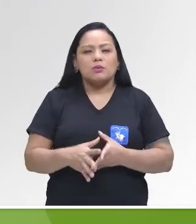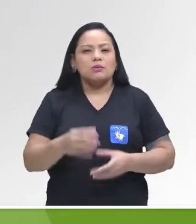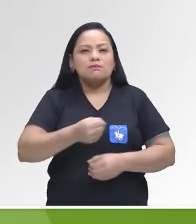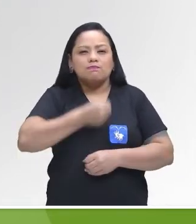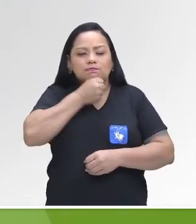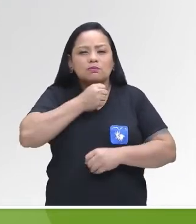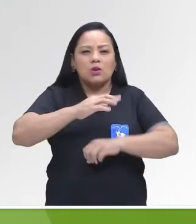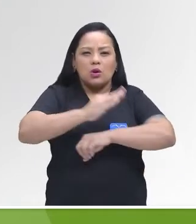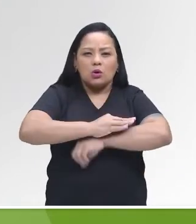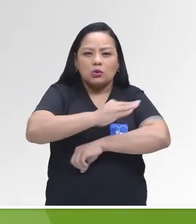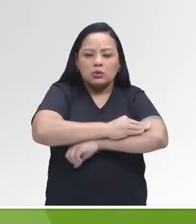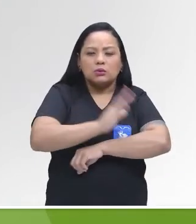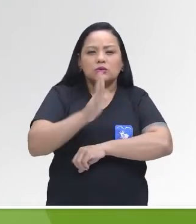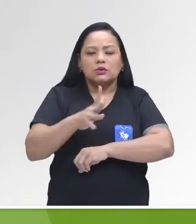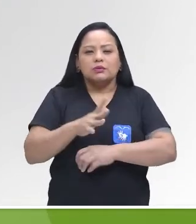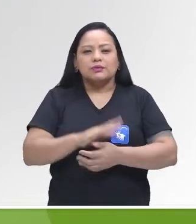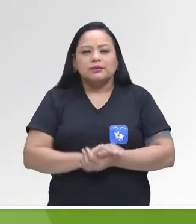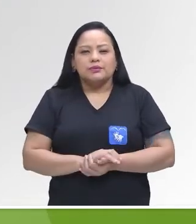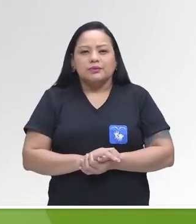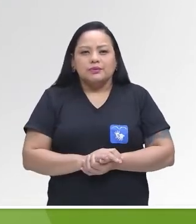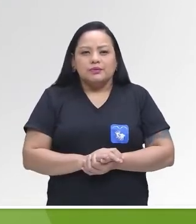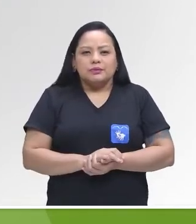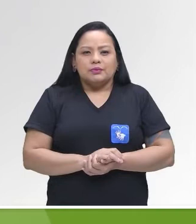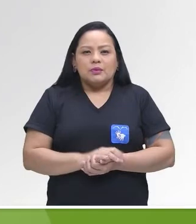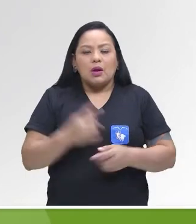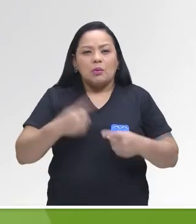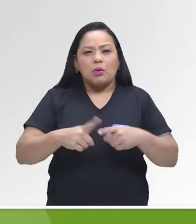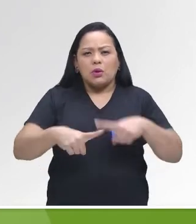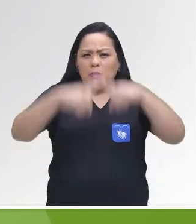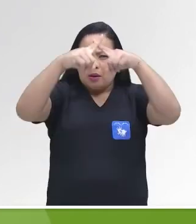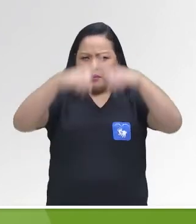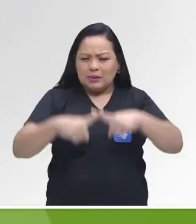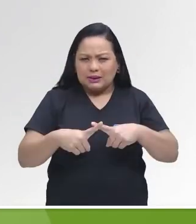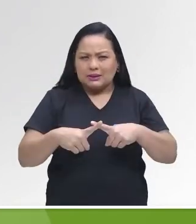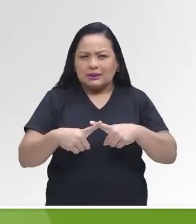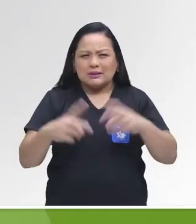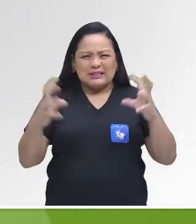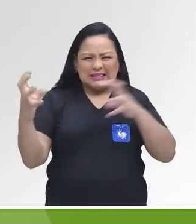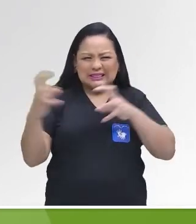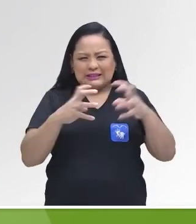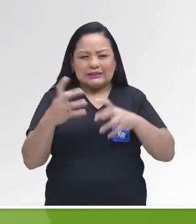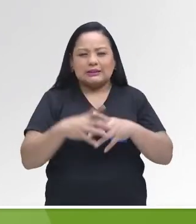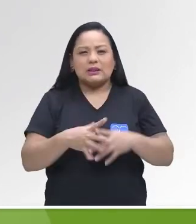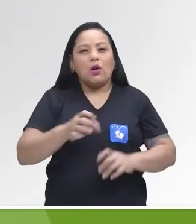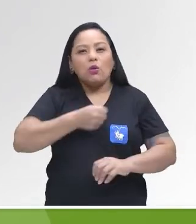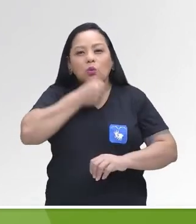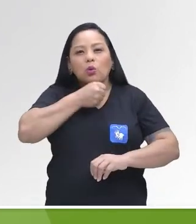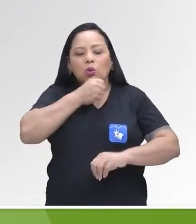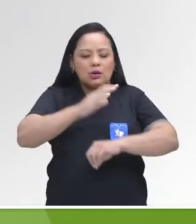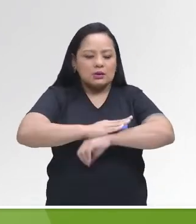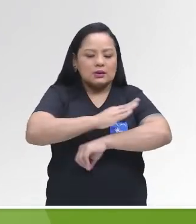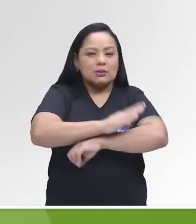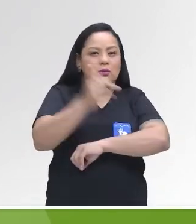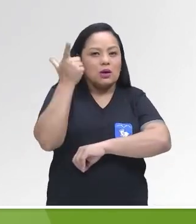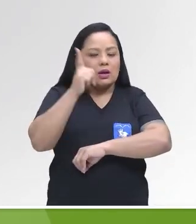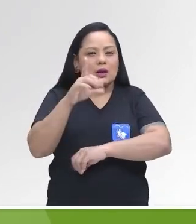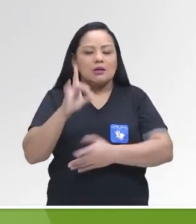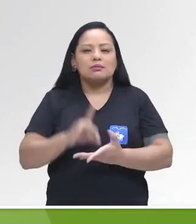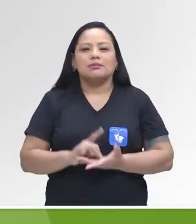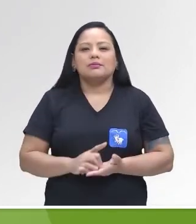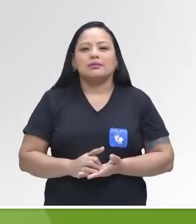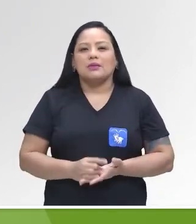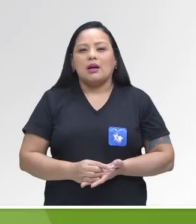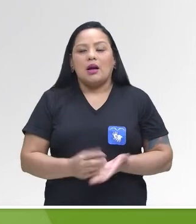ele vai chegar, né? Se eles forem para uma briga corporal, o sapo mais velho vai ganhar. Então, os sapos mais